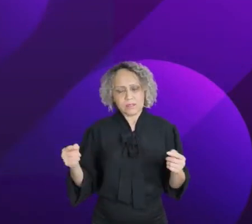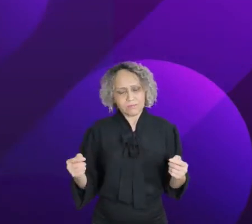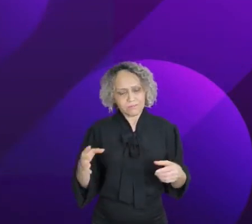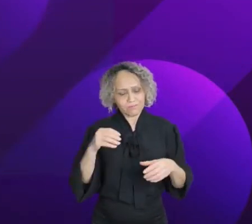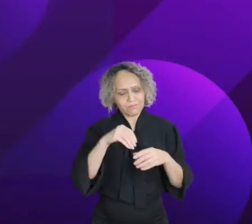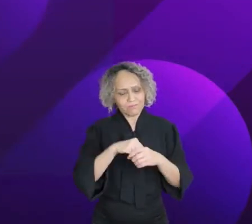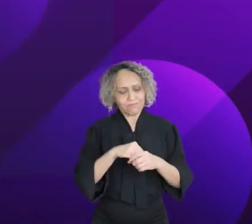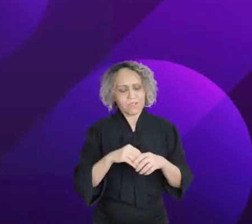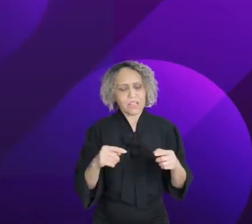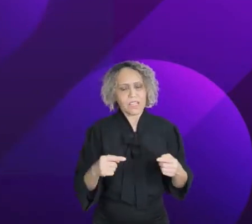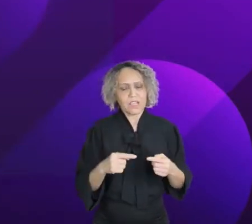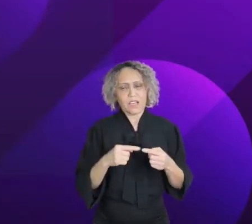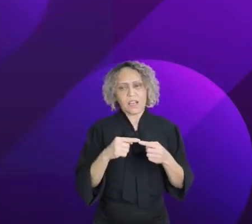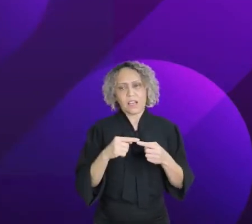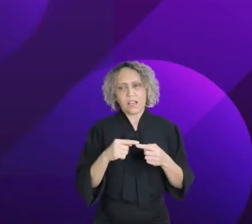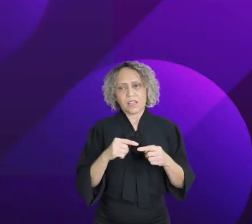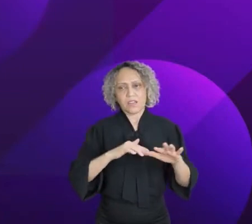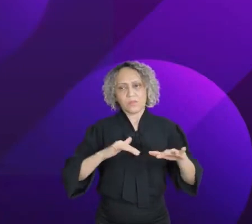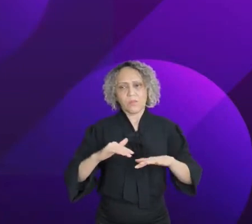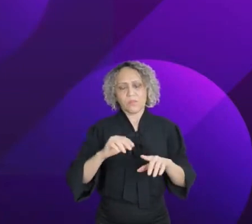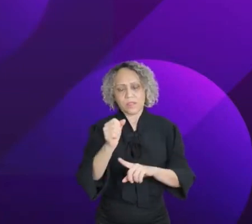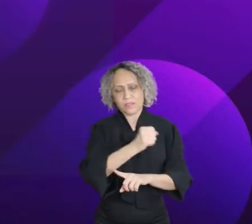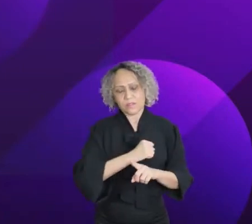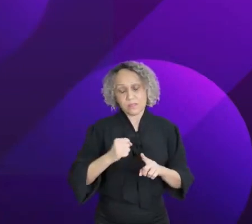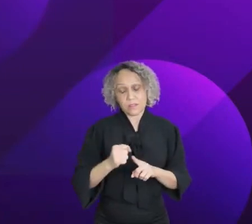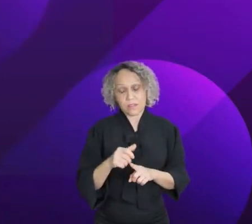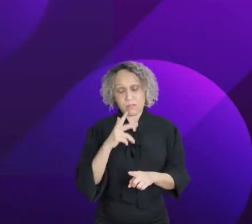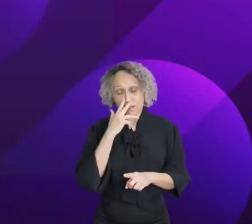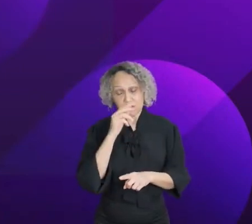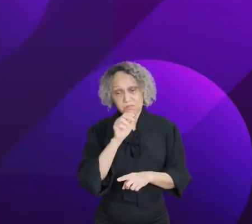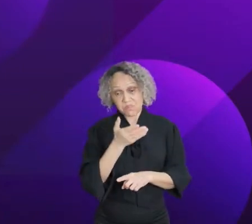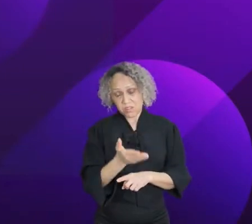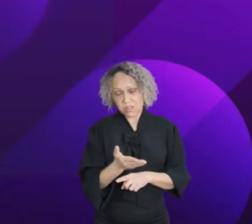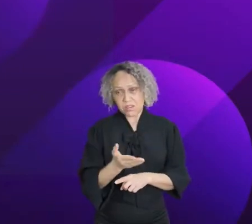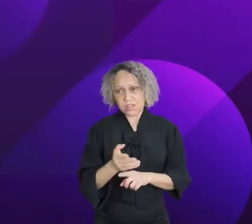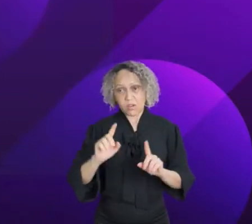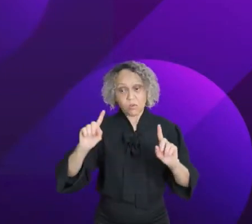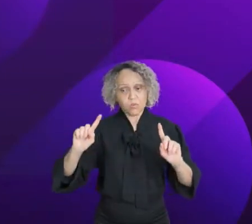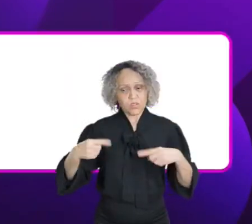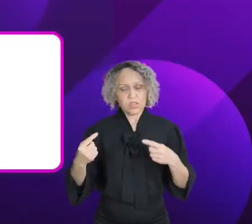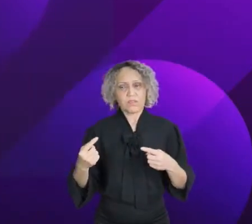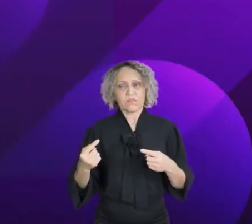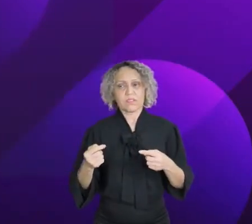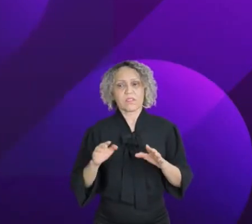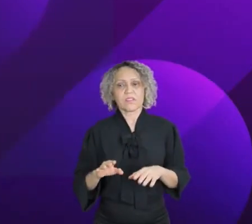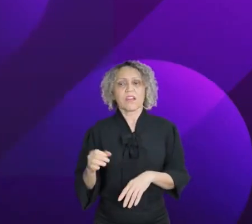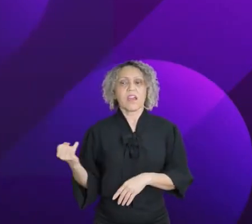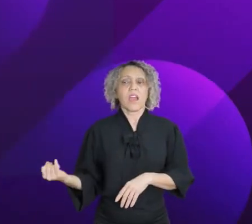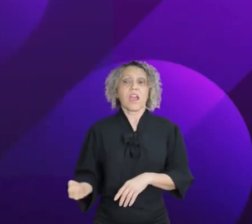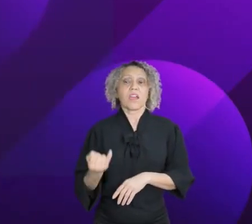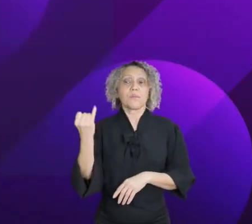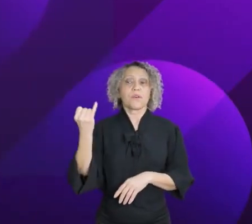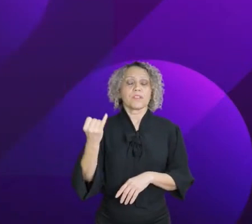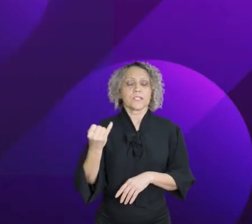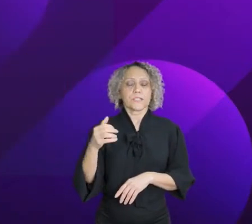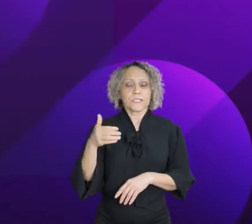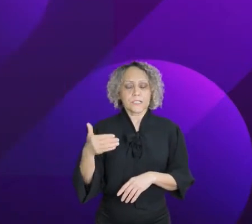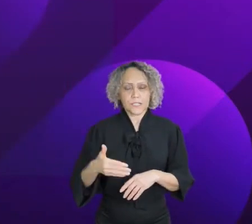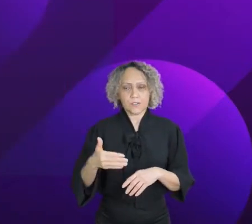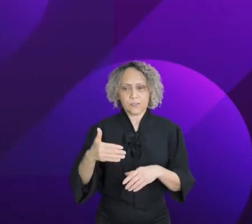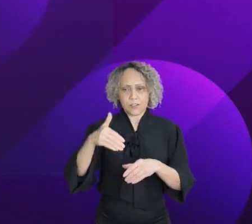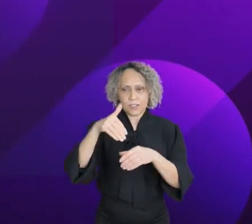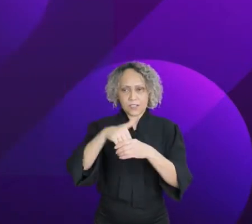sociais. Acho que isso, é um desafio importante que nessa relação das eleições